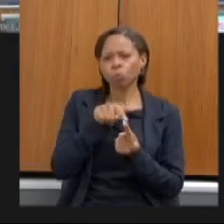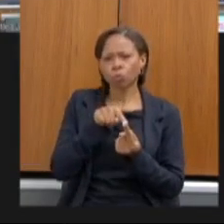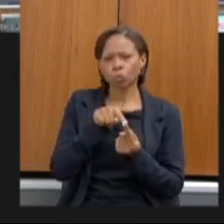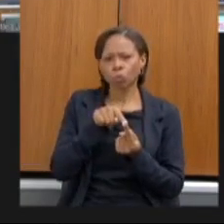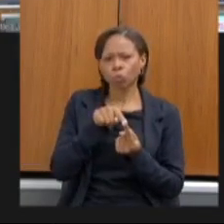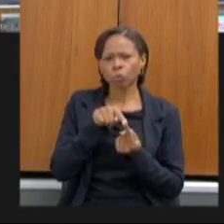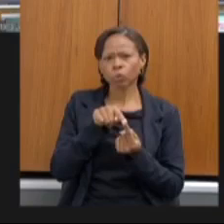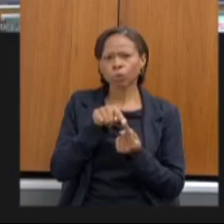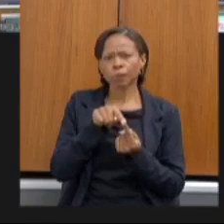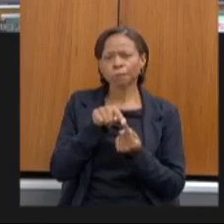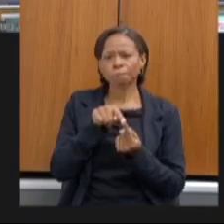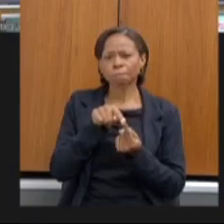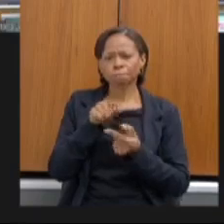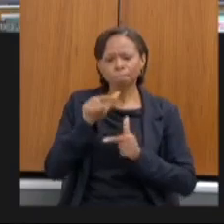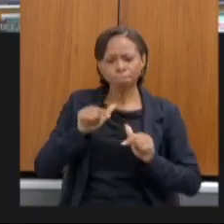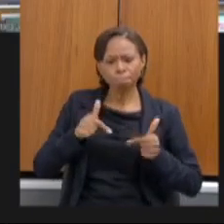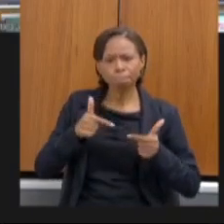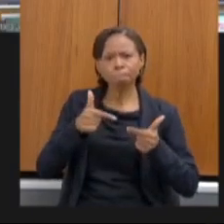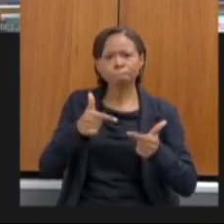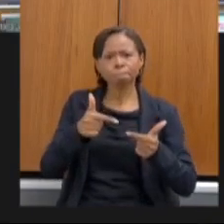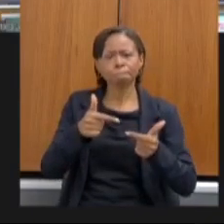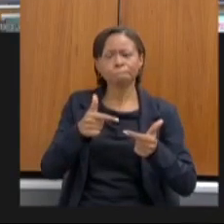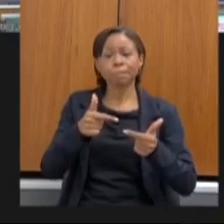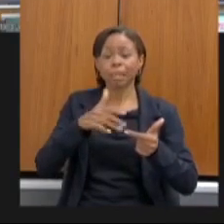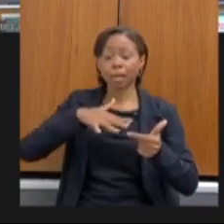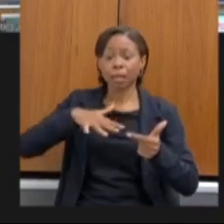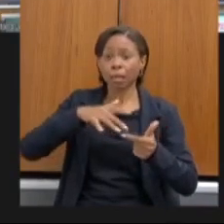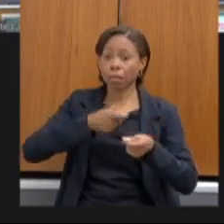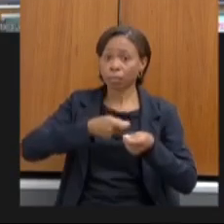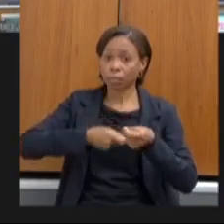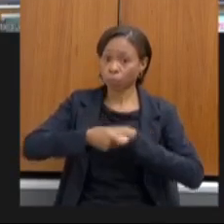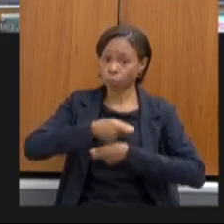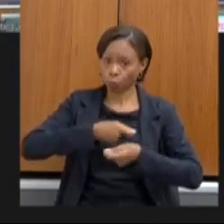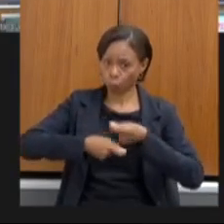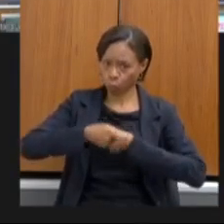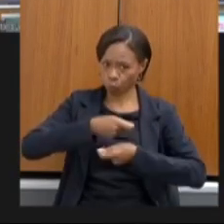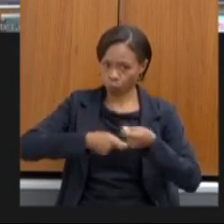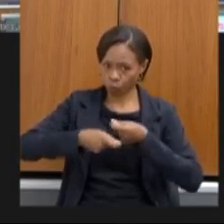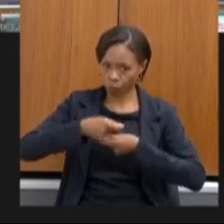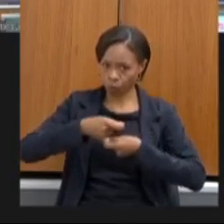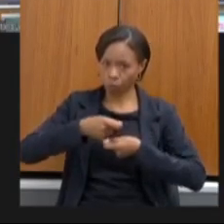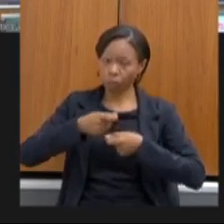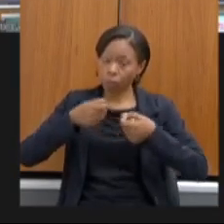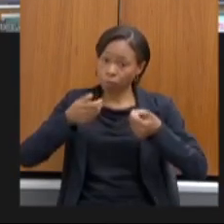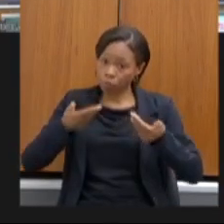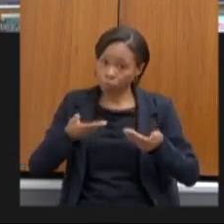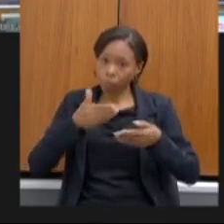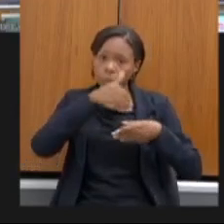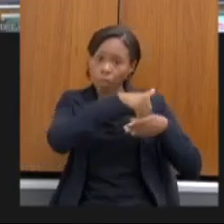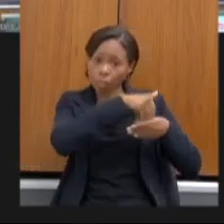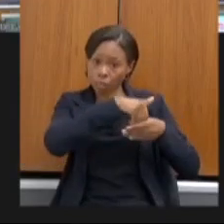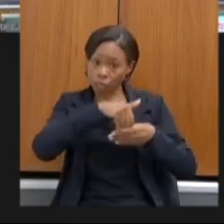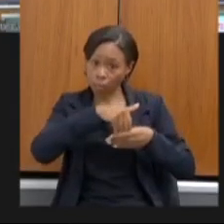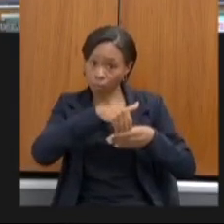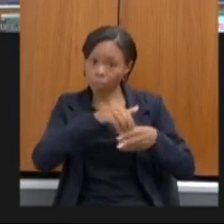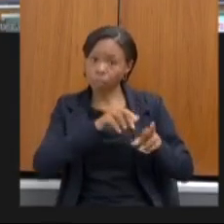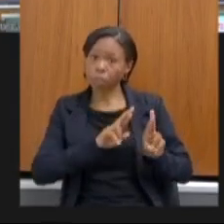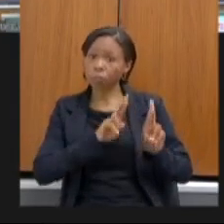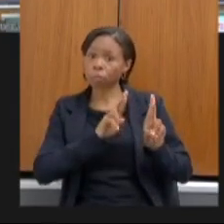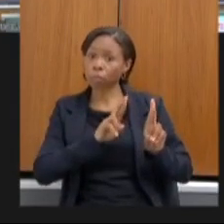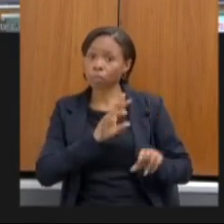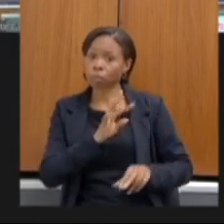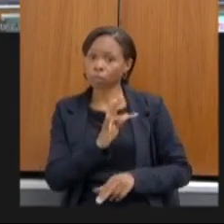a atuação frente às atividades econômicas e as eleições São regidas pelo TRE